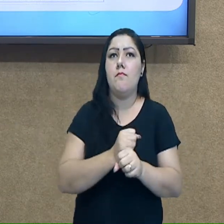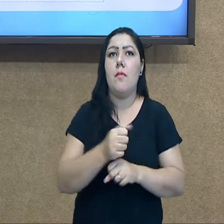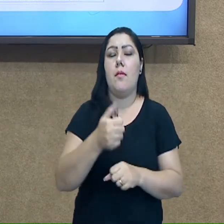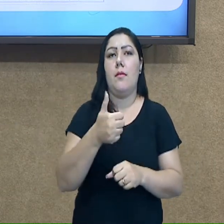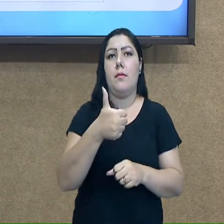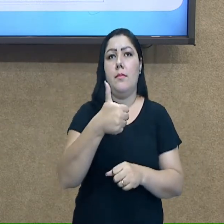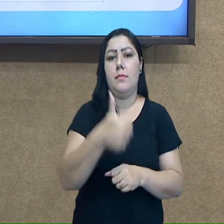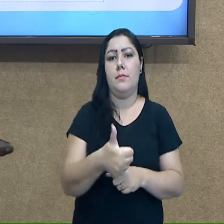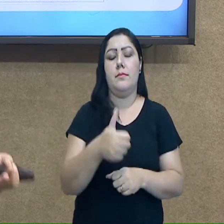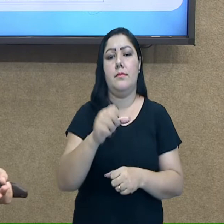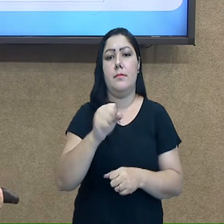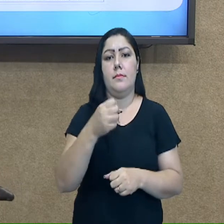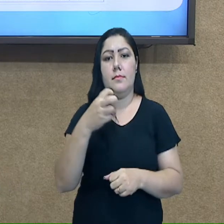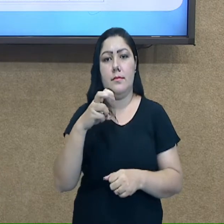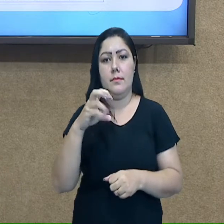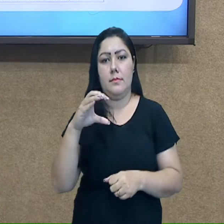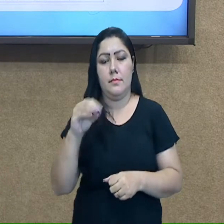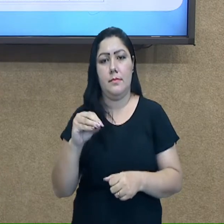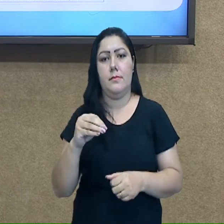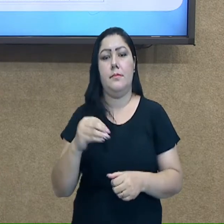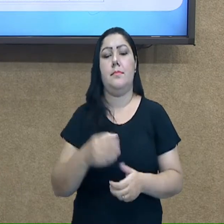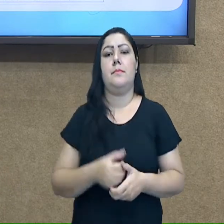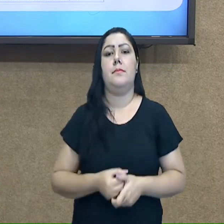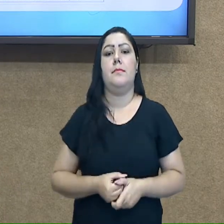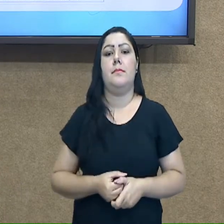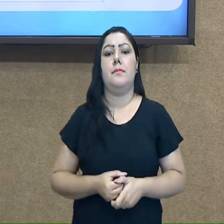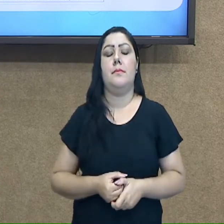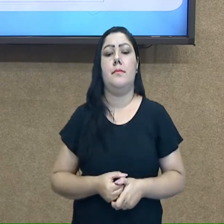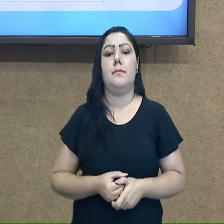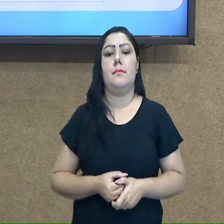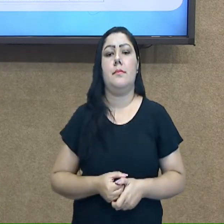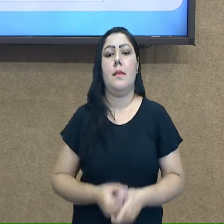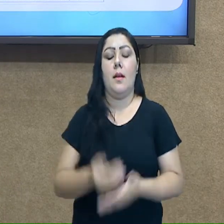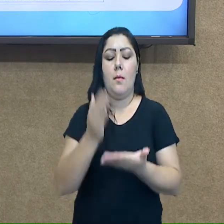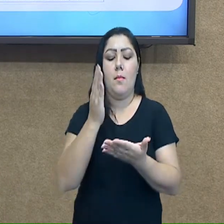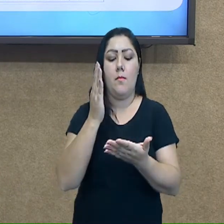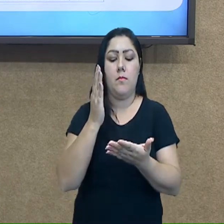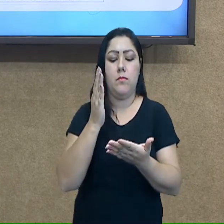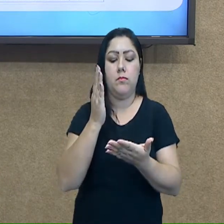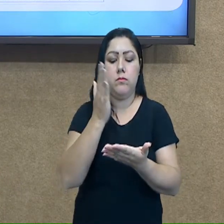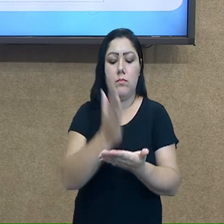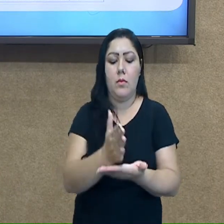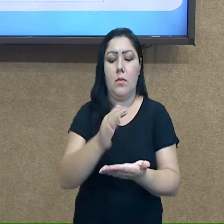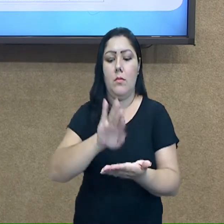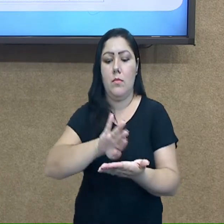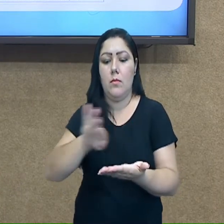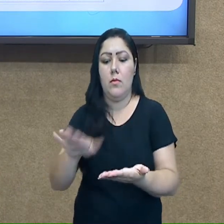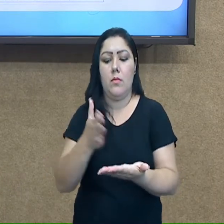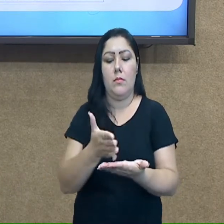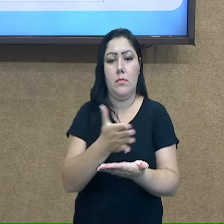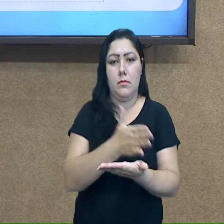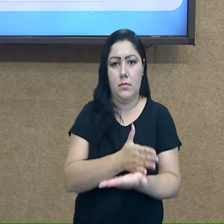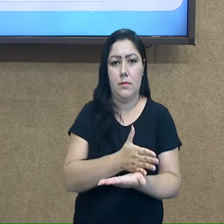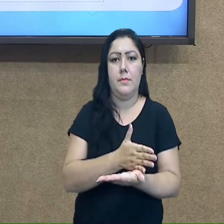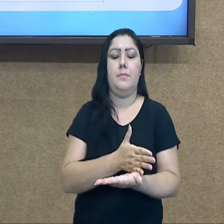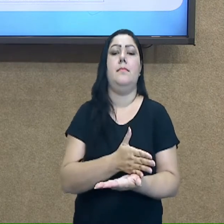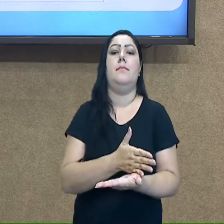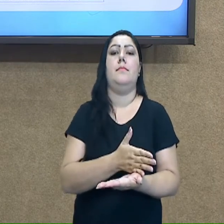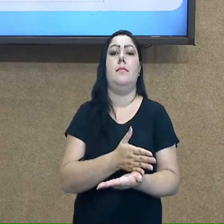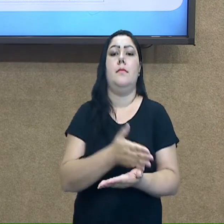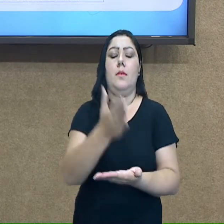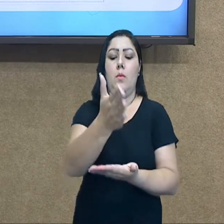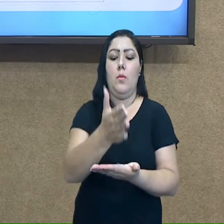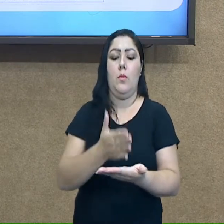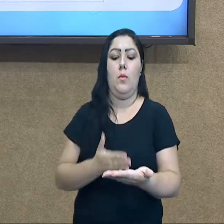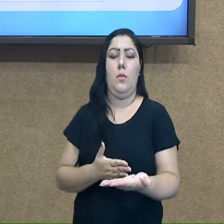para definir os limites entre as respectivas colônias sul-americanas, pondo fim, assim, às